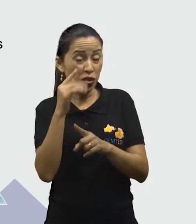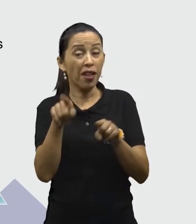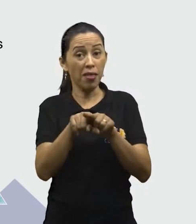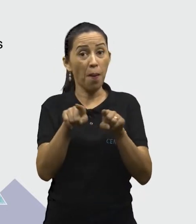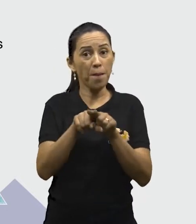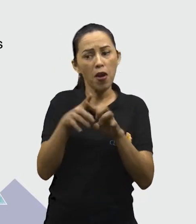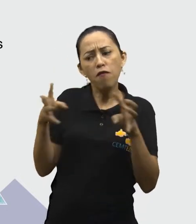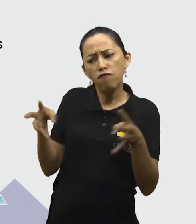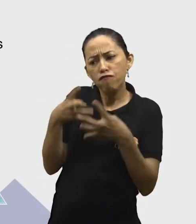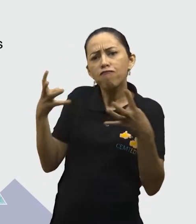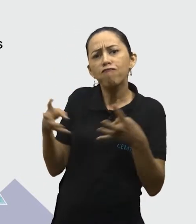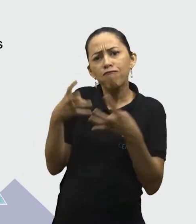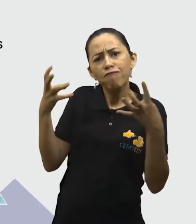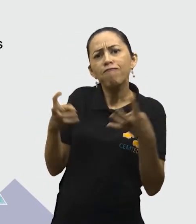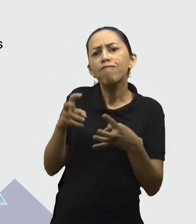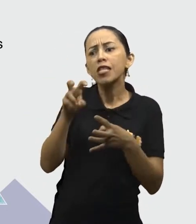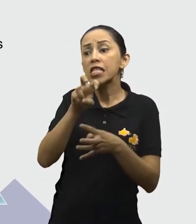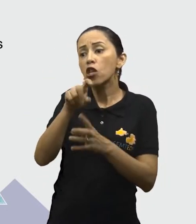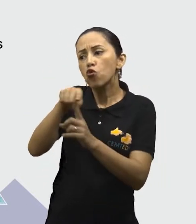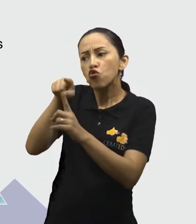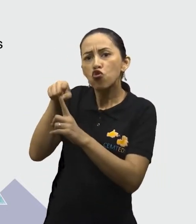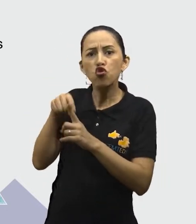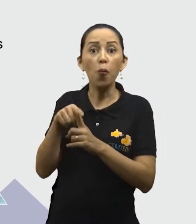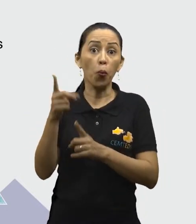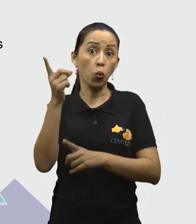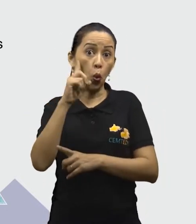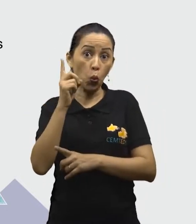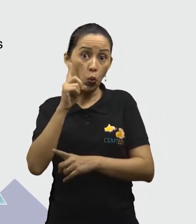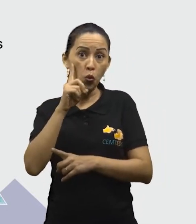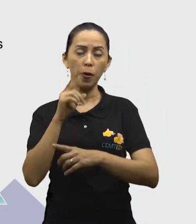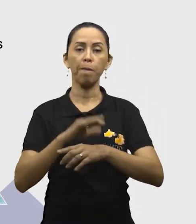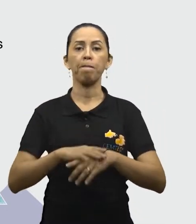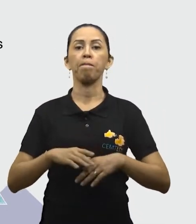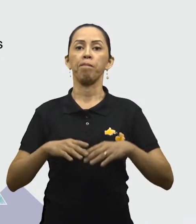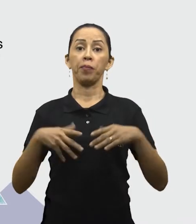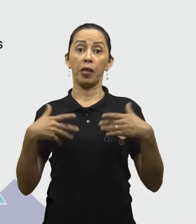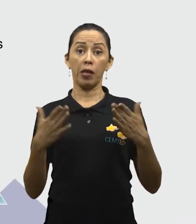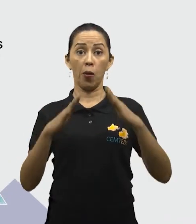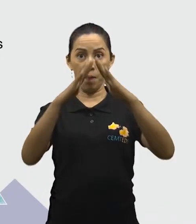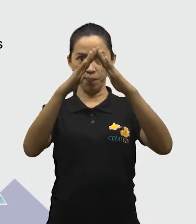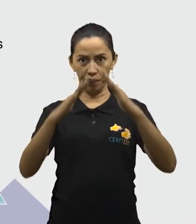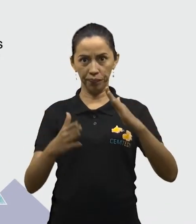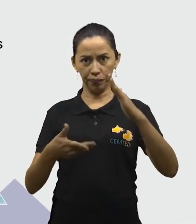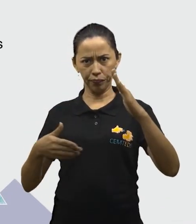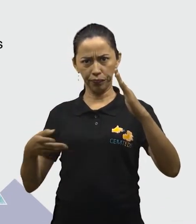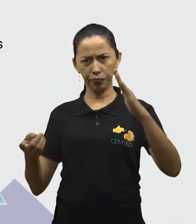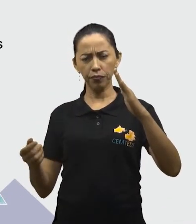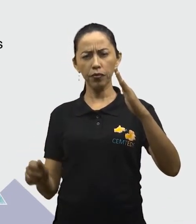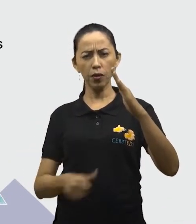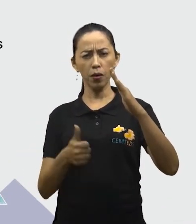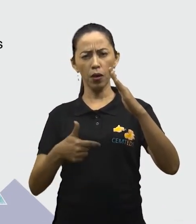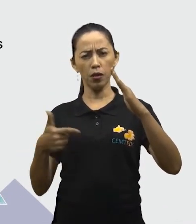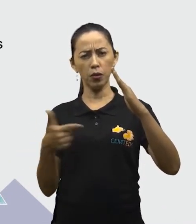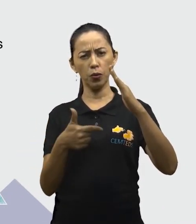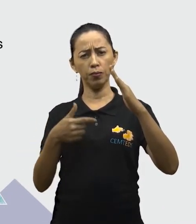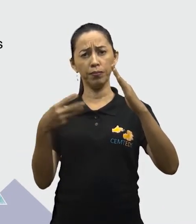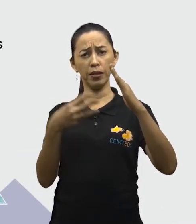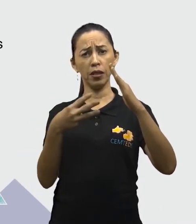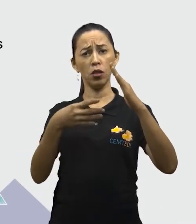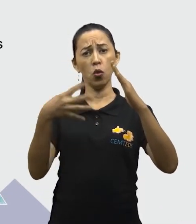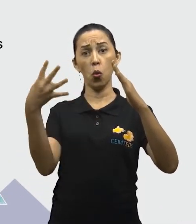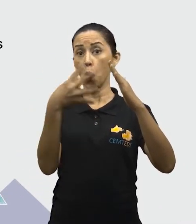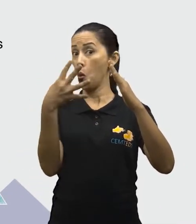dia. Acima das verduras, nós temos os leites e derivados. Então, leite, queijo e